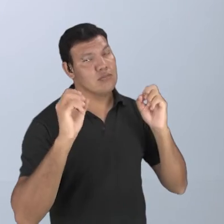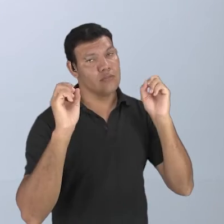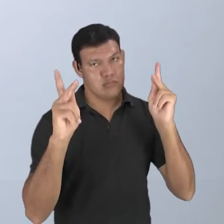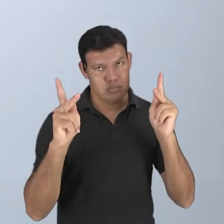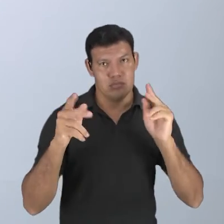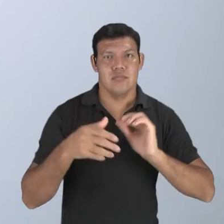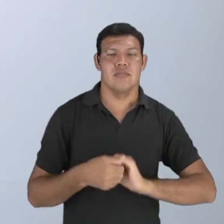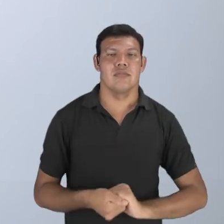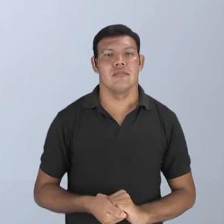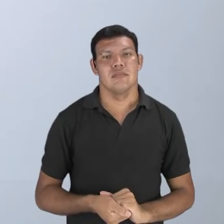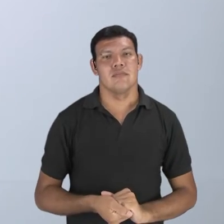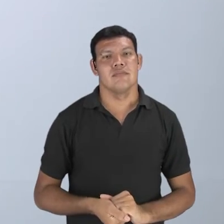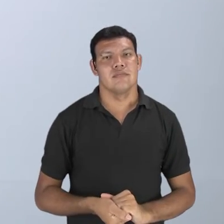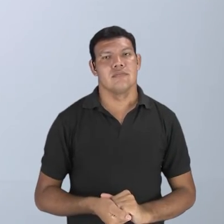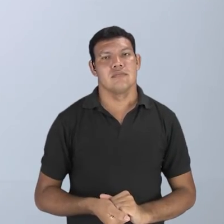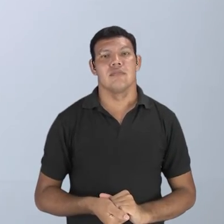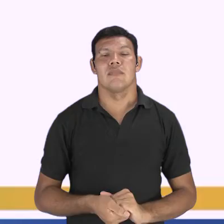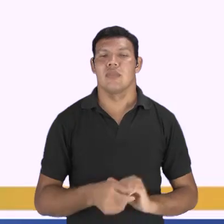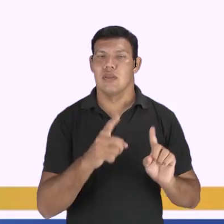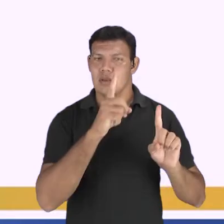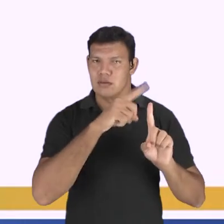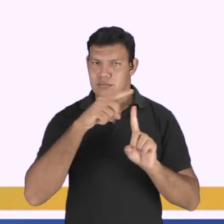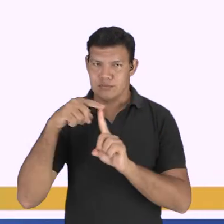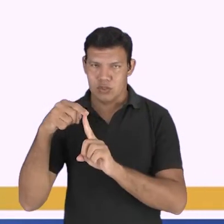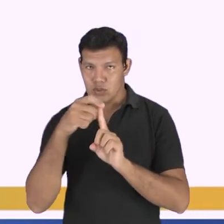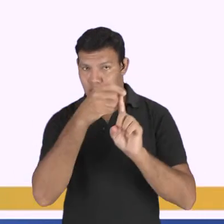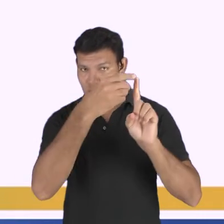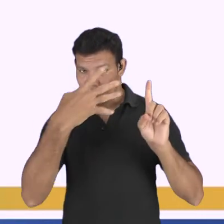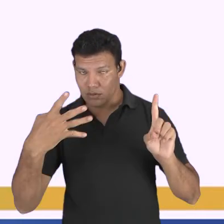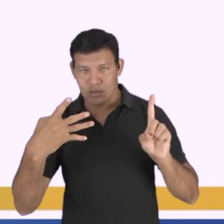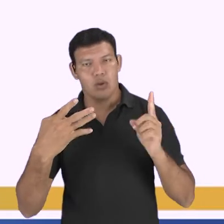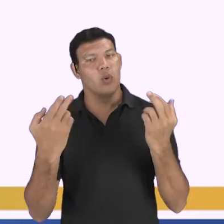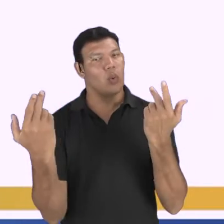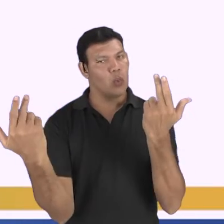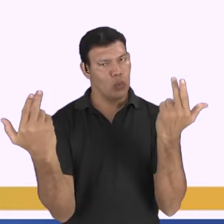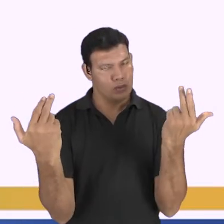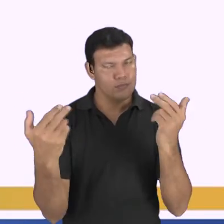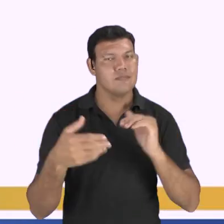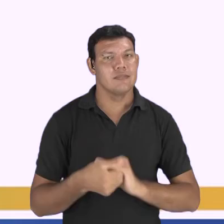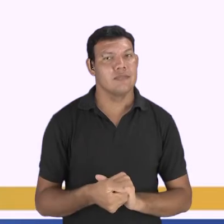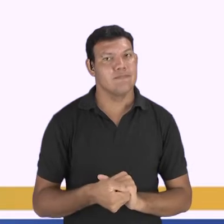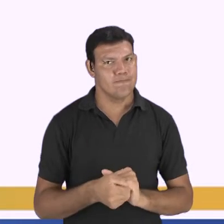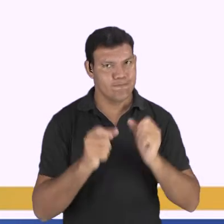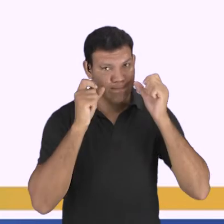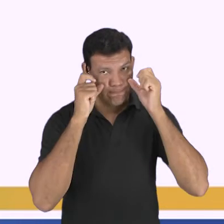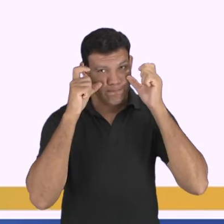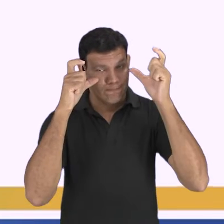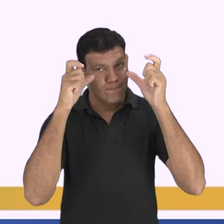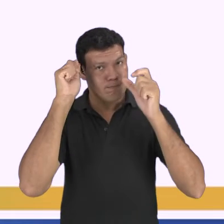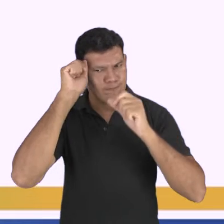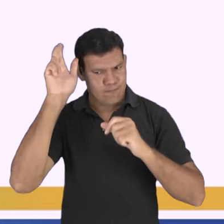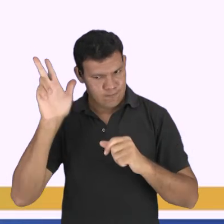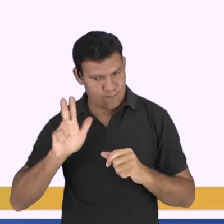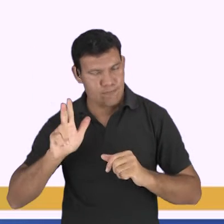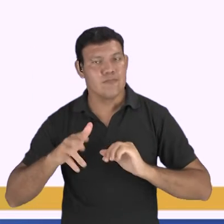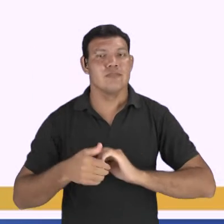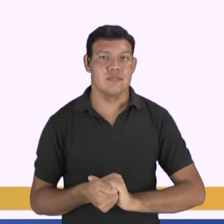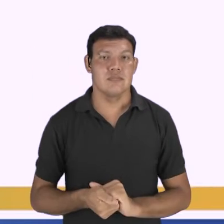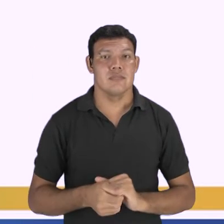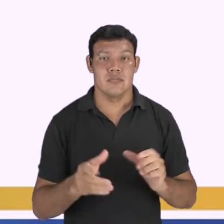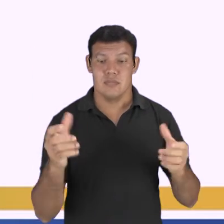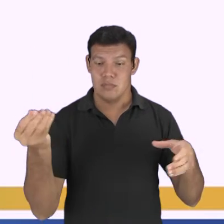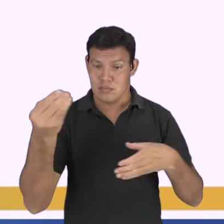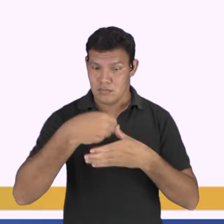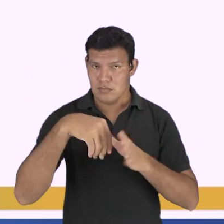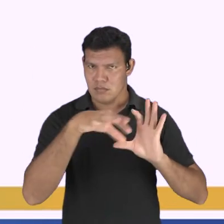Sentidos diferentes, e no operador é do mesmo jeito, tá? Então, se liguem aí dentro desses contextos. Além disso, é comum